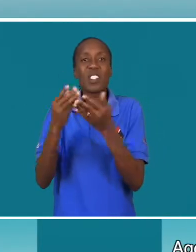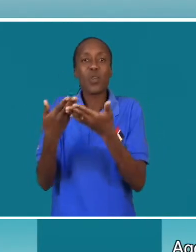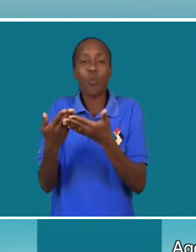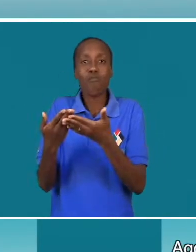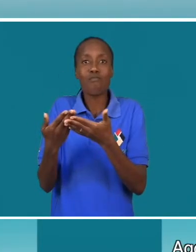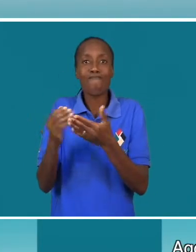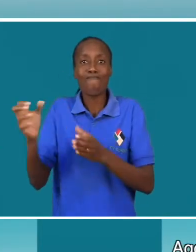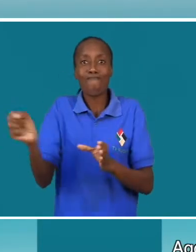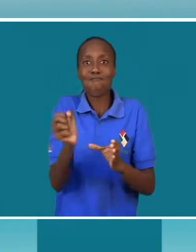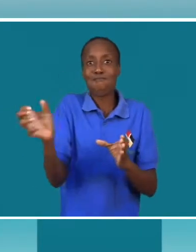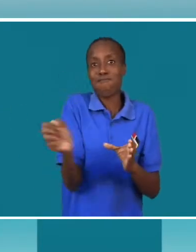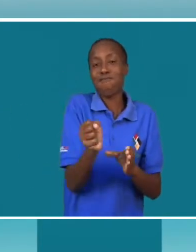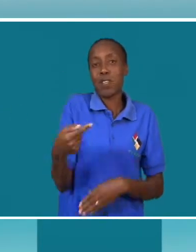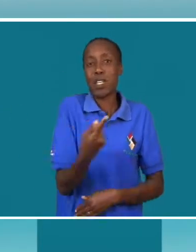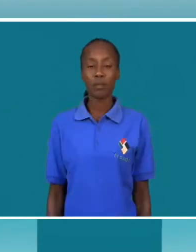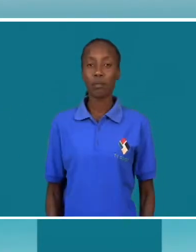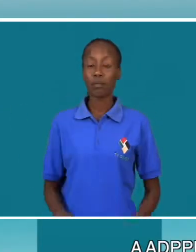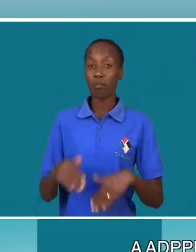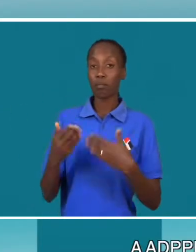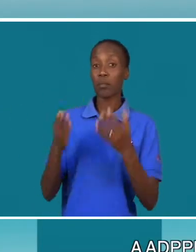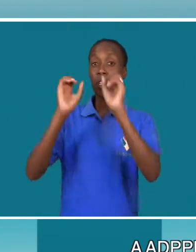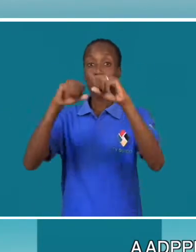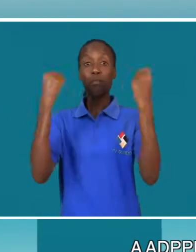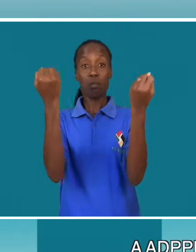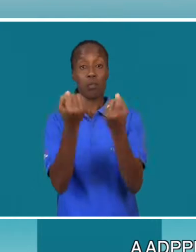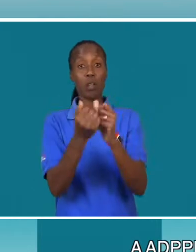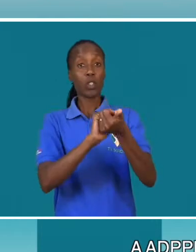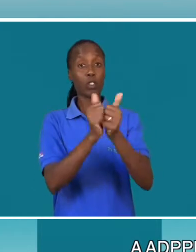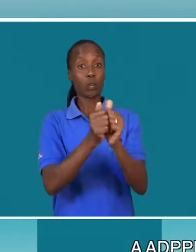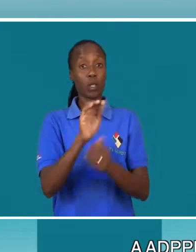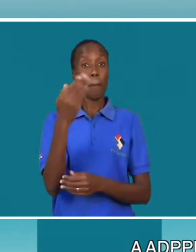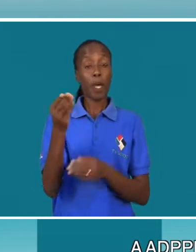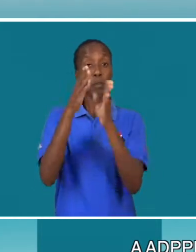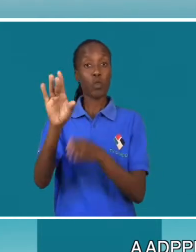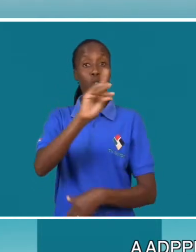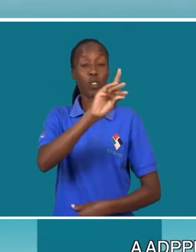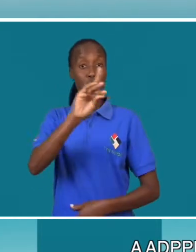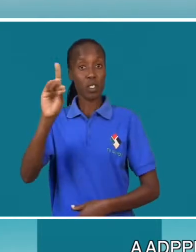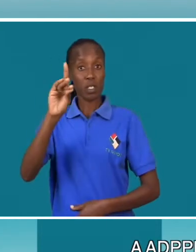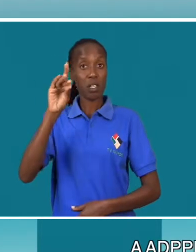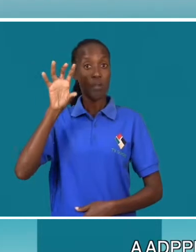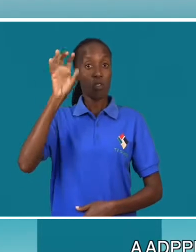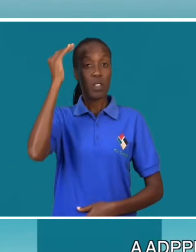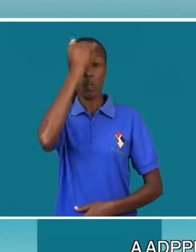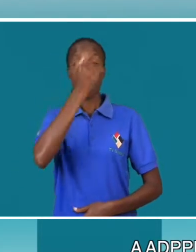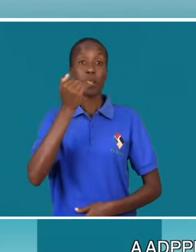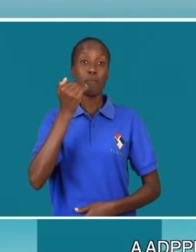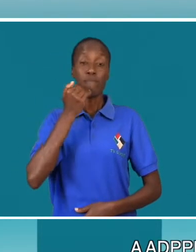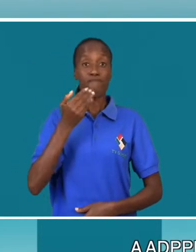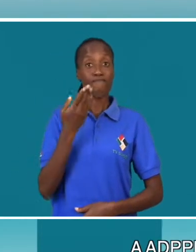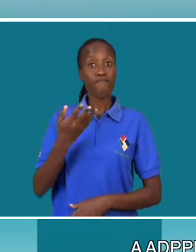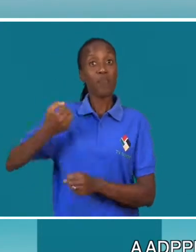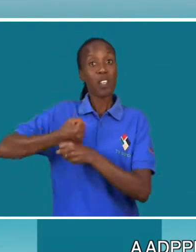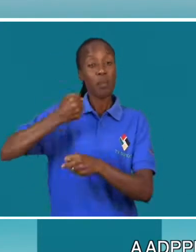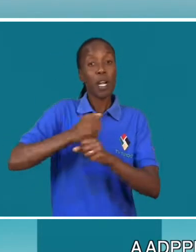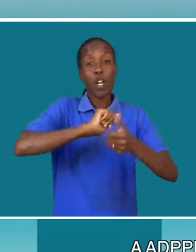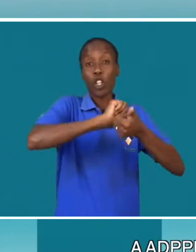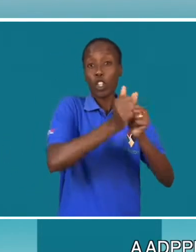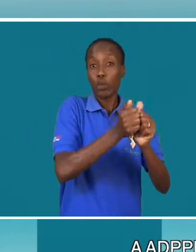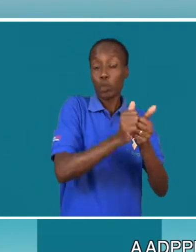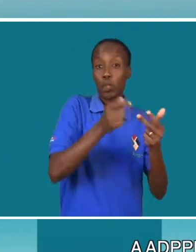trabalho de base como resgatar. A Associação Desportiva para Pessoas com Deficiência de Manica trabalha no